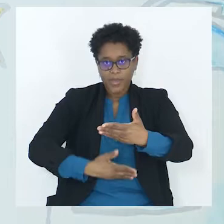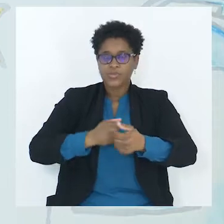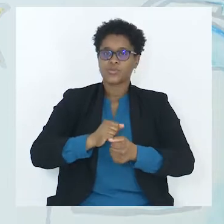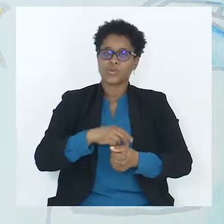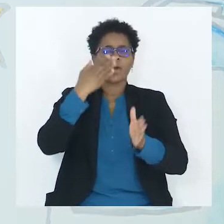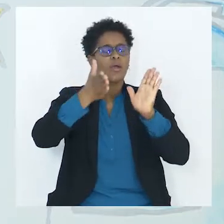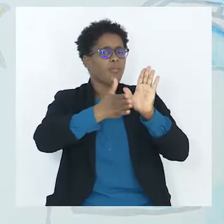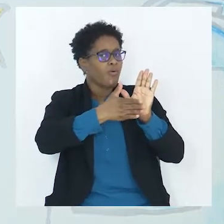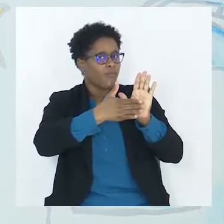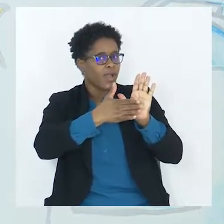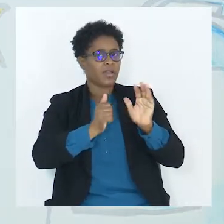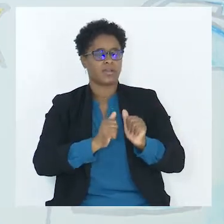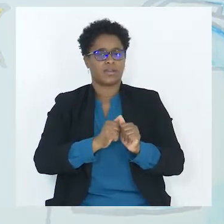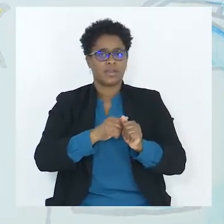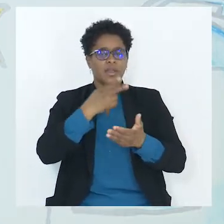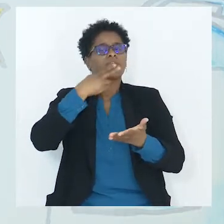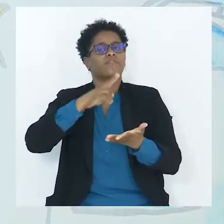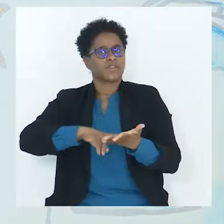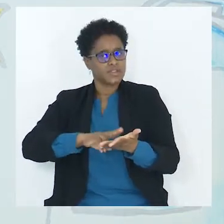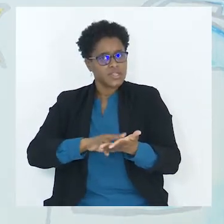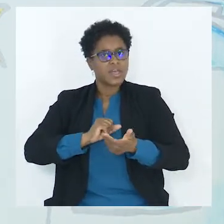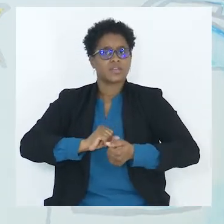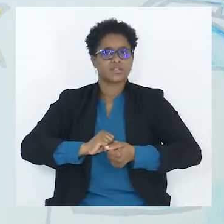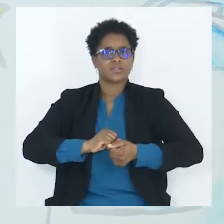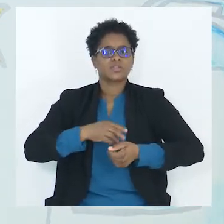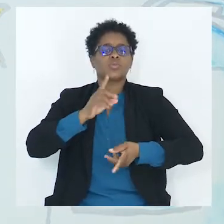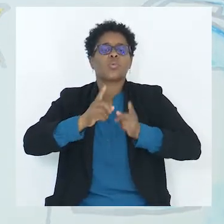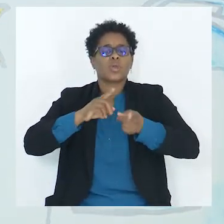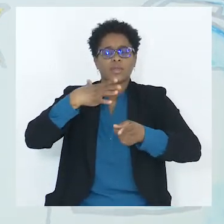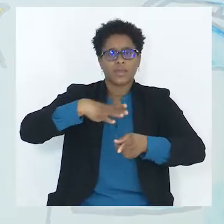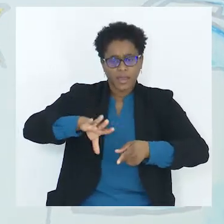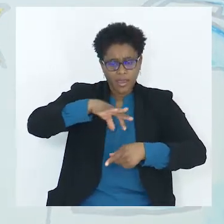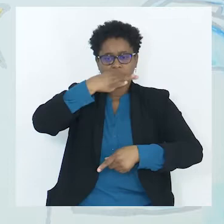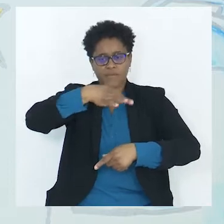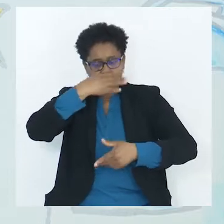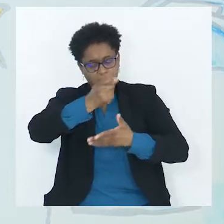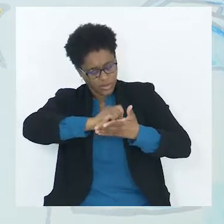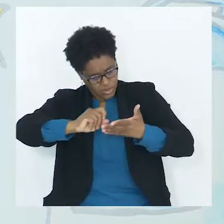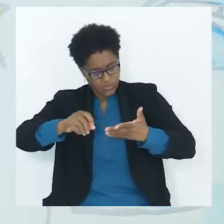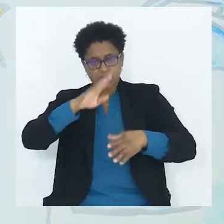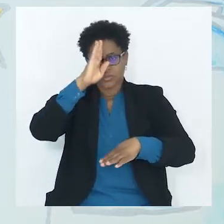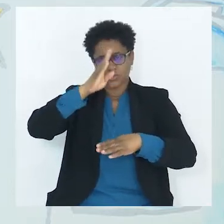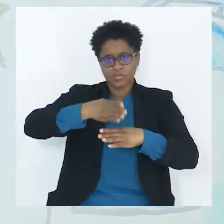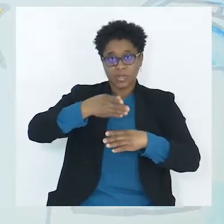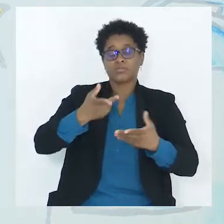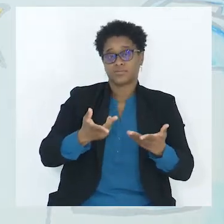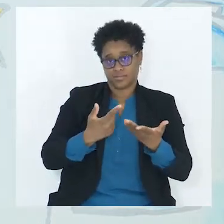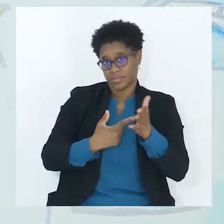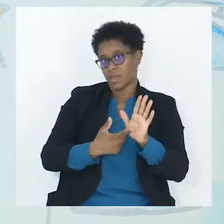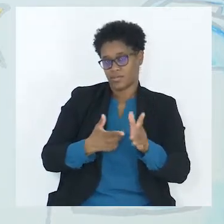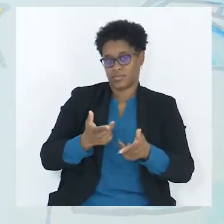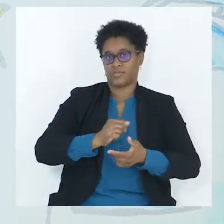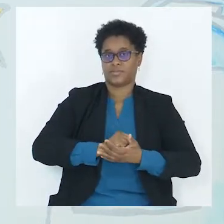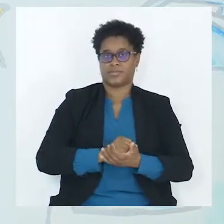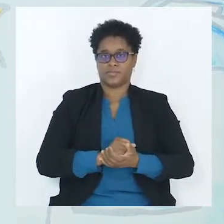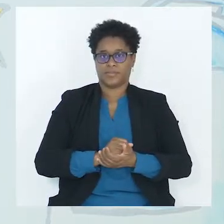documentos, para provar a veracidade daquilo que quer narrar, dos acontecimentos, nesse